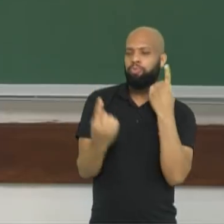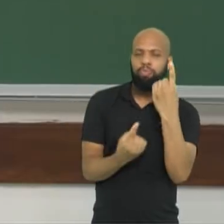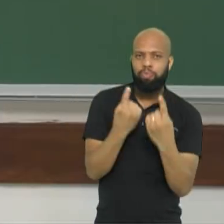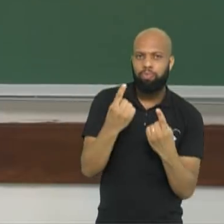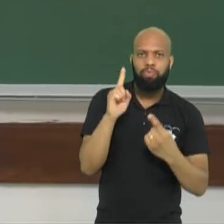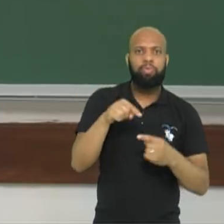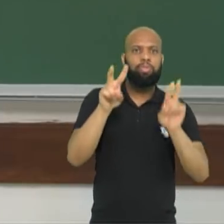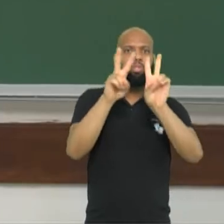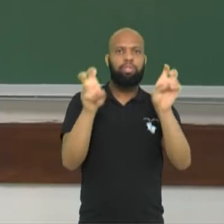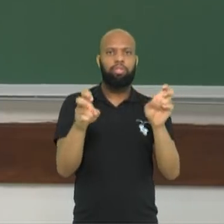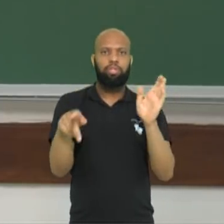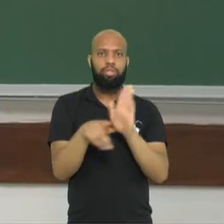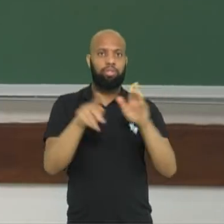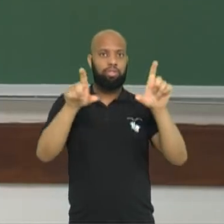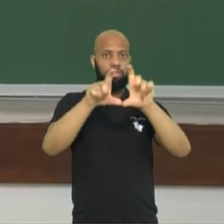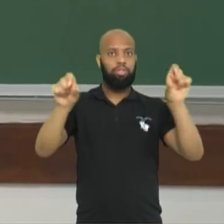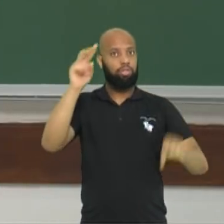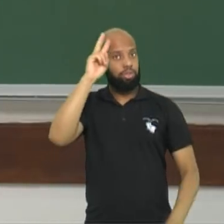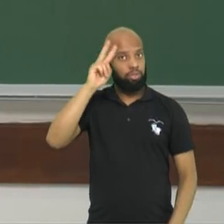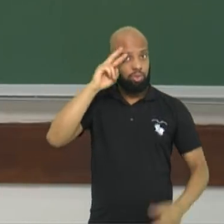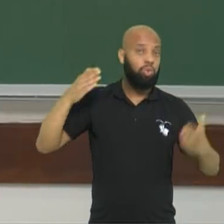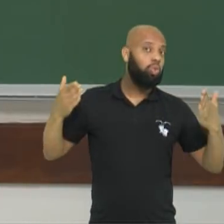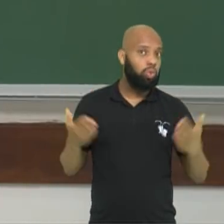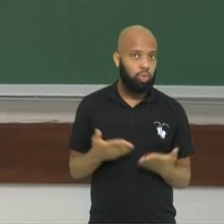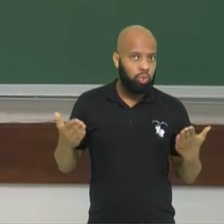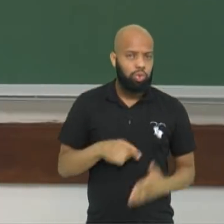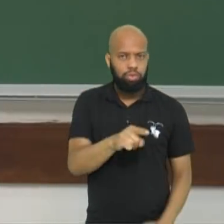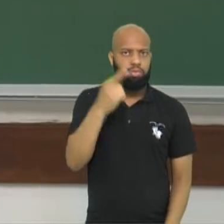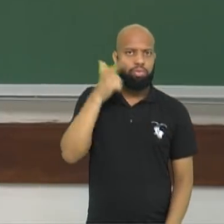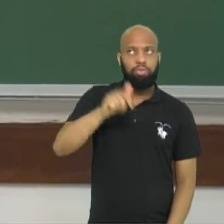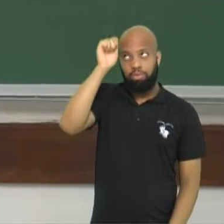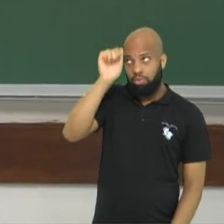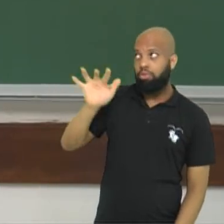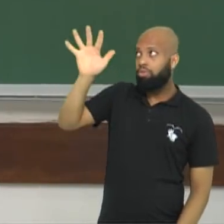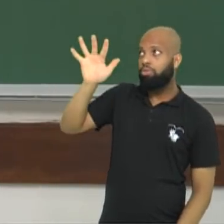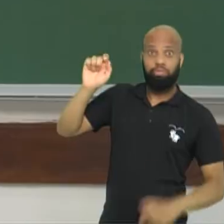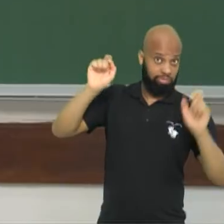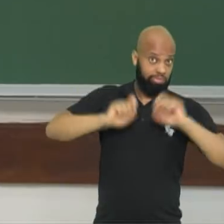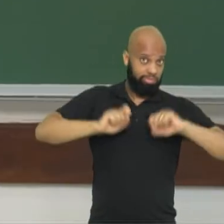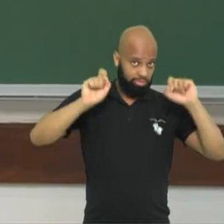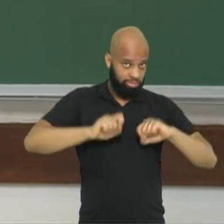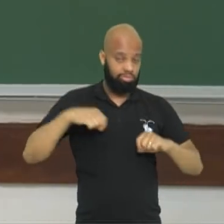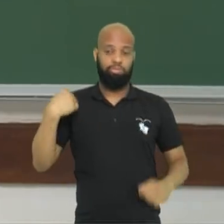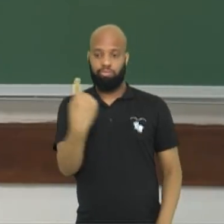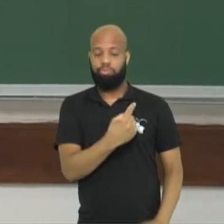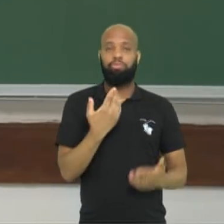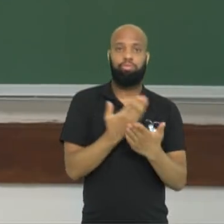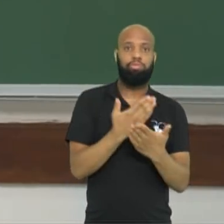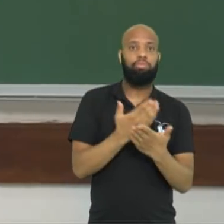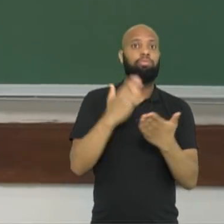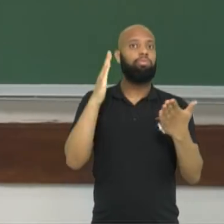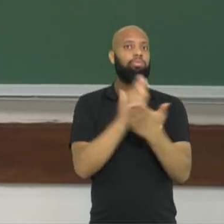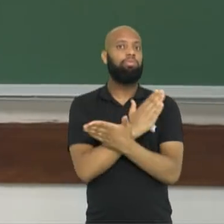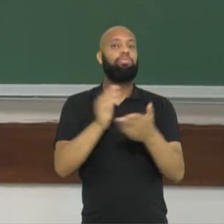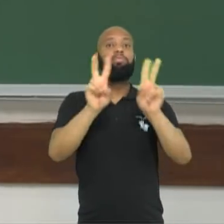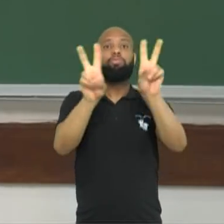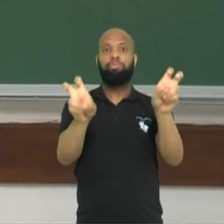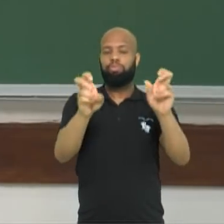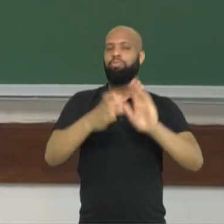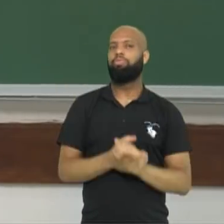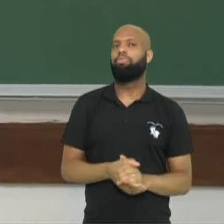então que é o tema da tirinha de hoje? Vocês conseguem imaginar? Nós falamos sobre alguns assuntos aí,